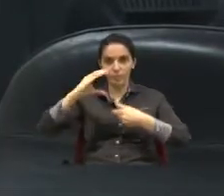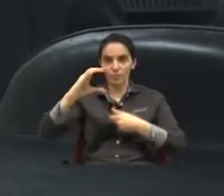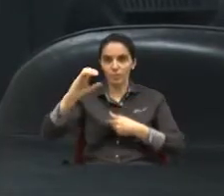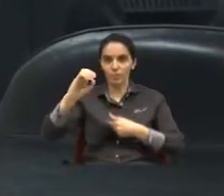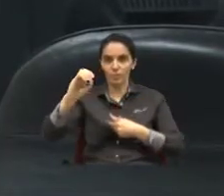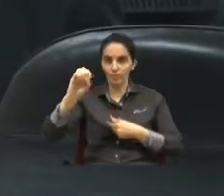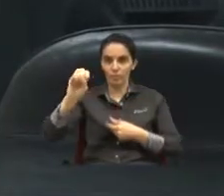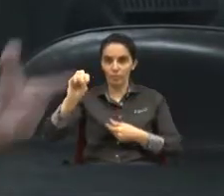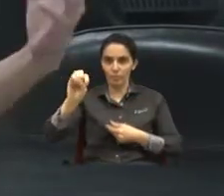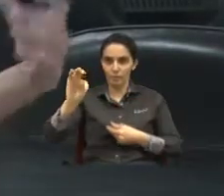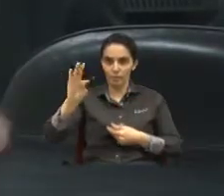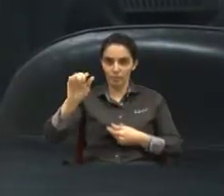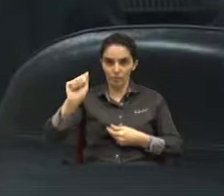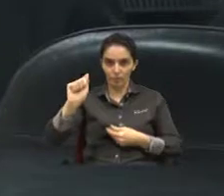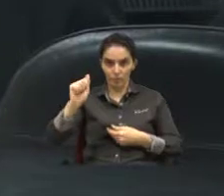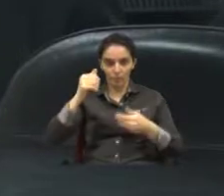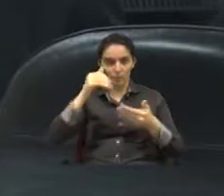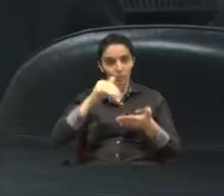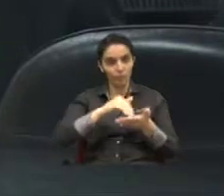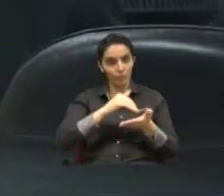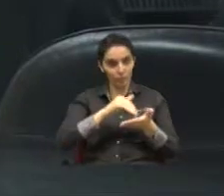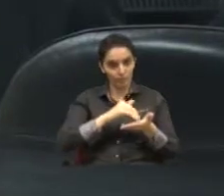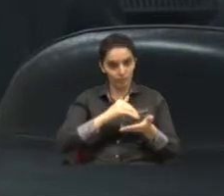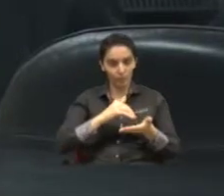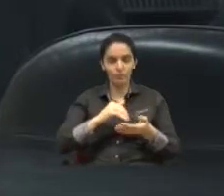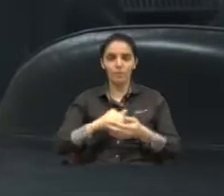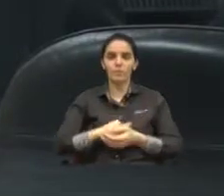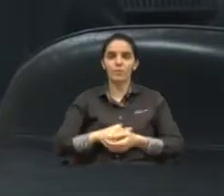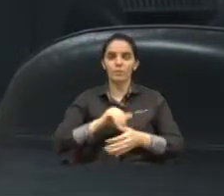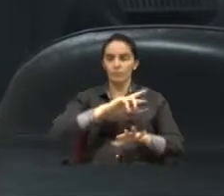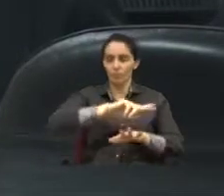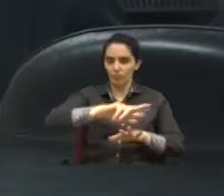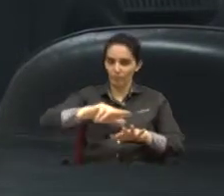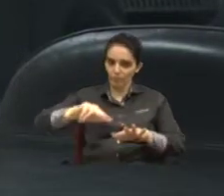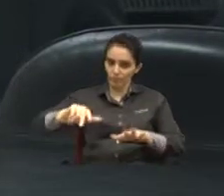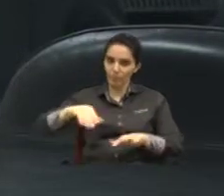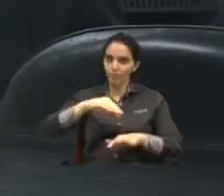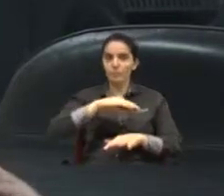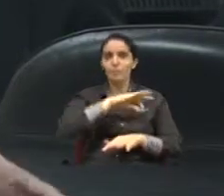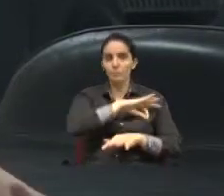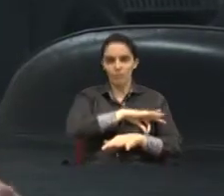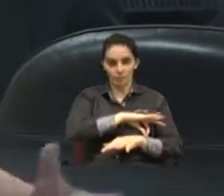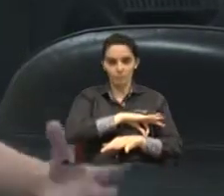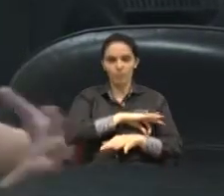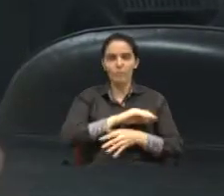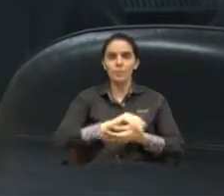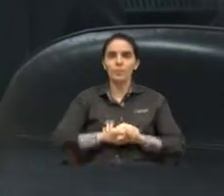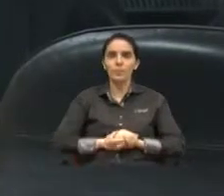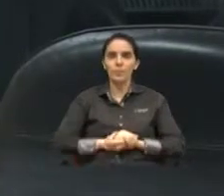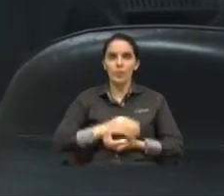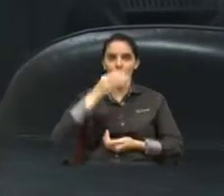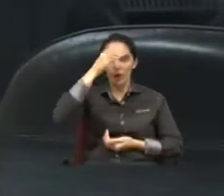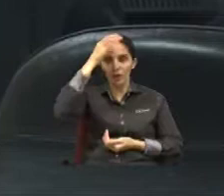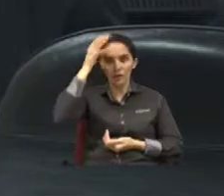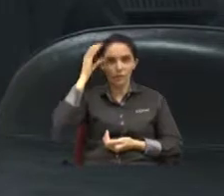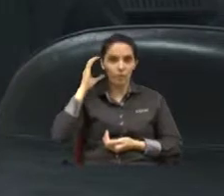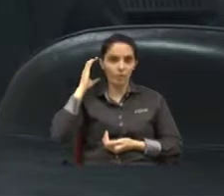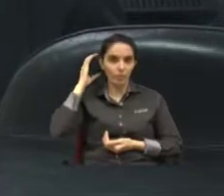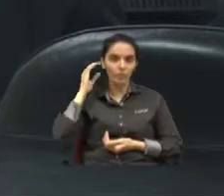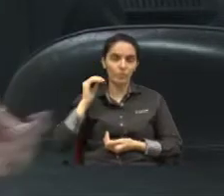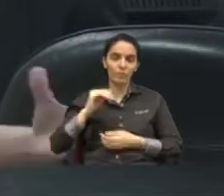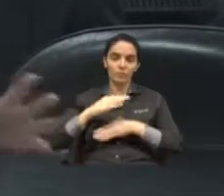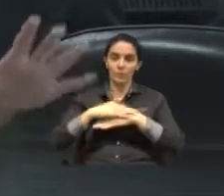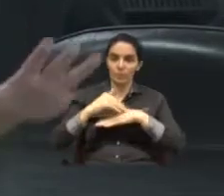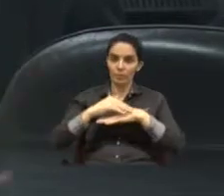secretário também Chiquinho e todos os policiais presentes, guardas presentes. Eu tenho um carinho especial pela Polícia